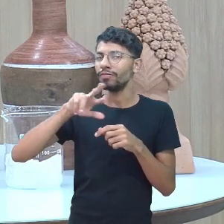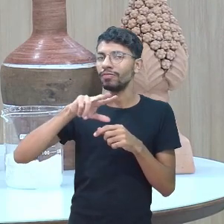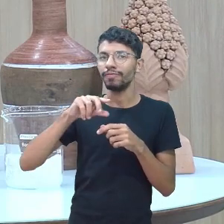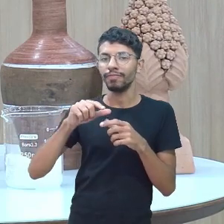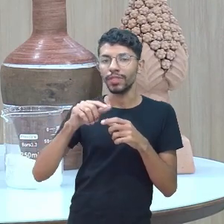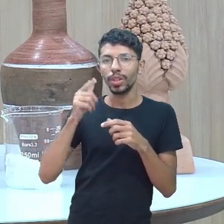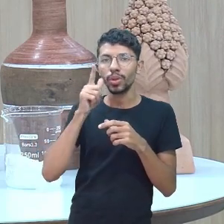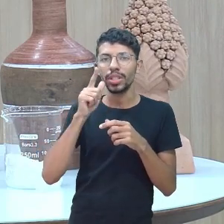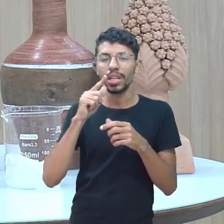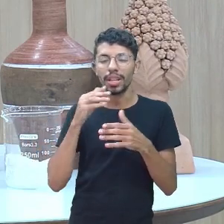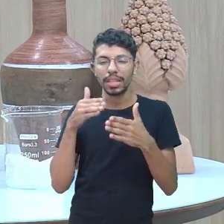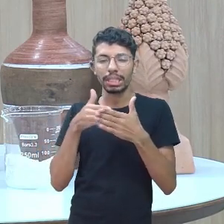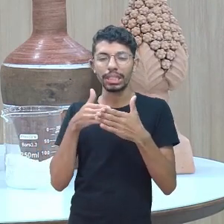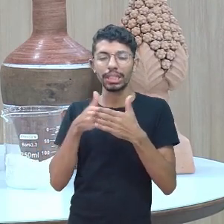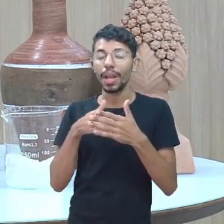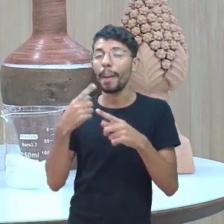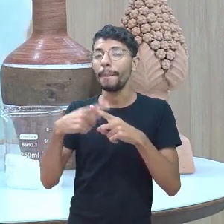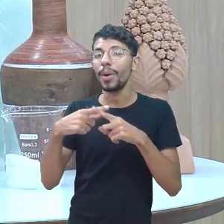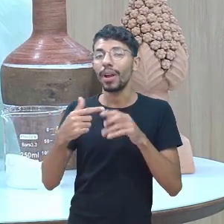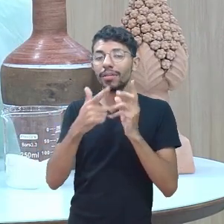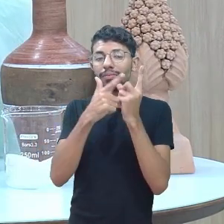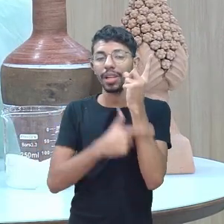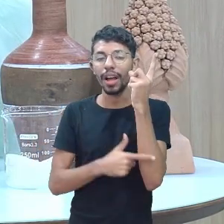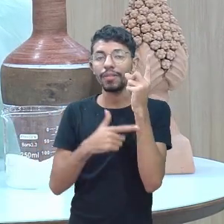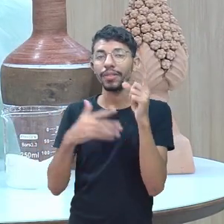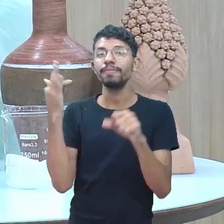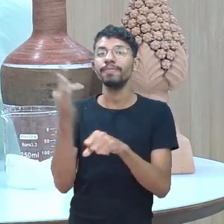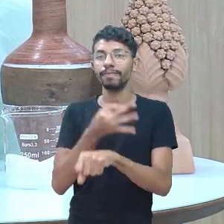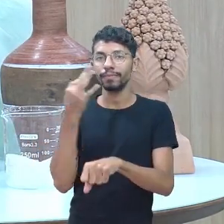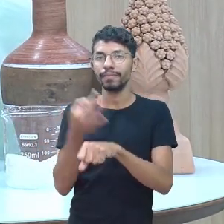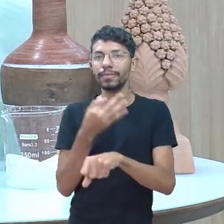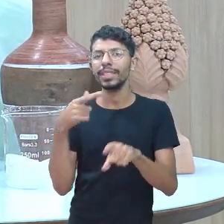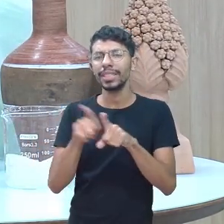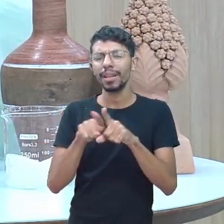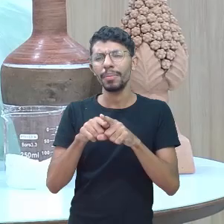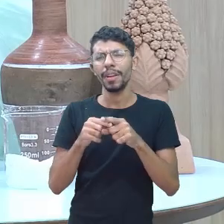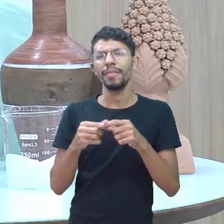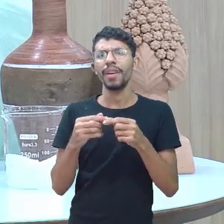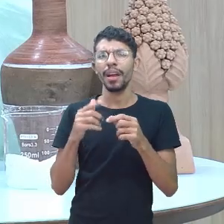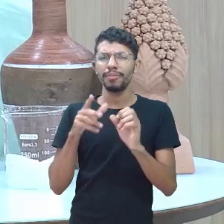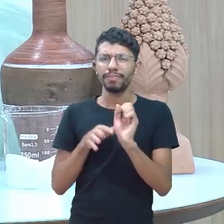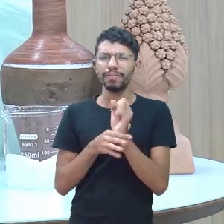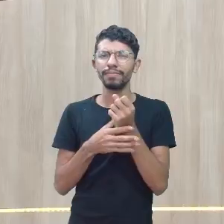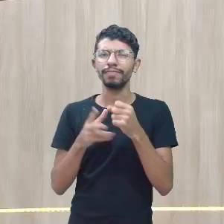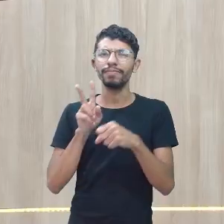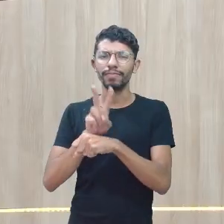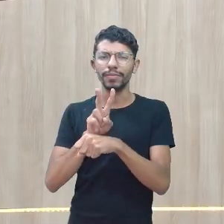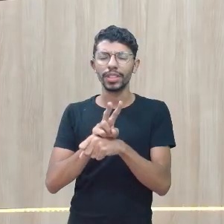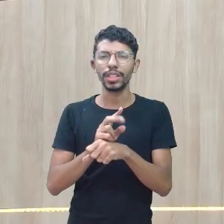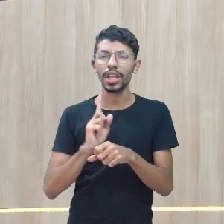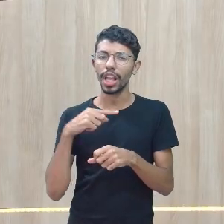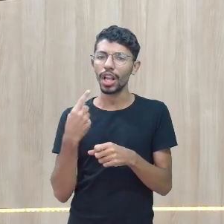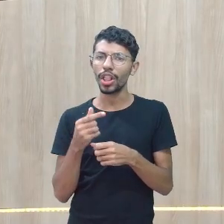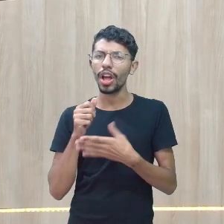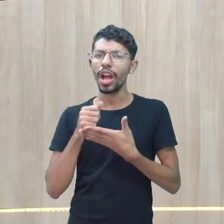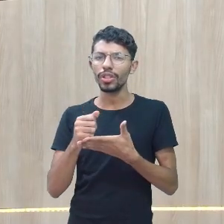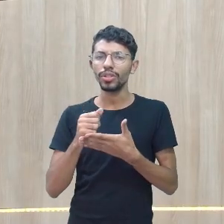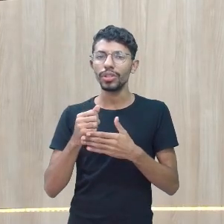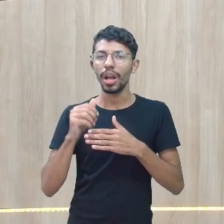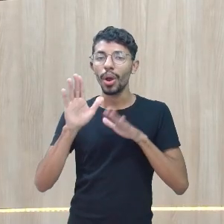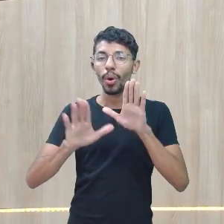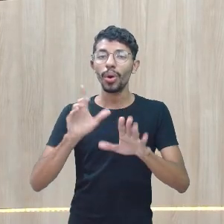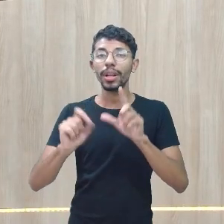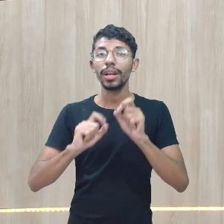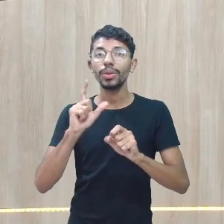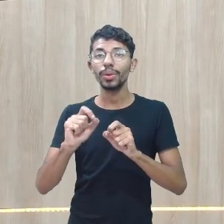vai proteger. E assim, nós estamos cuidando dos nossos garis. Função tão importante, não é, gente? Que leva todos